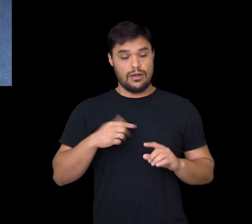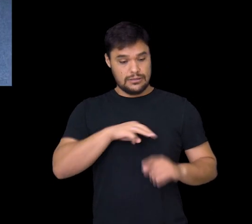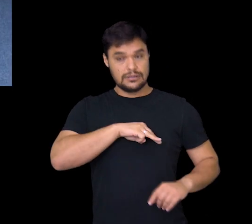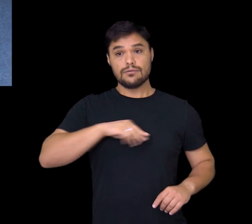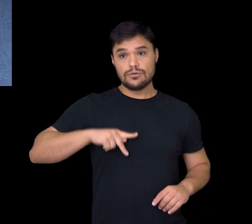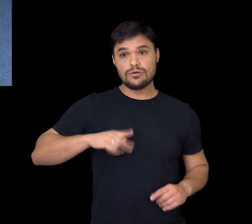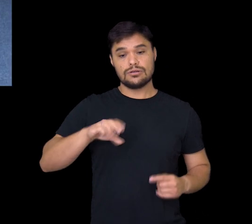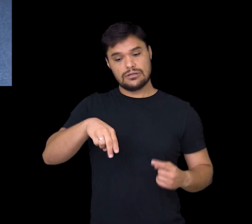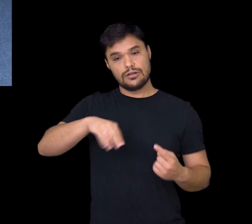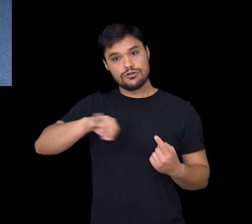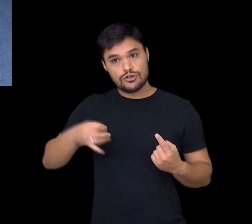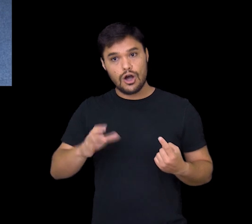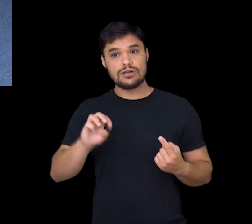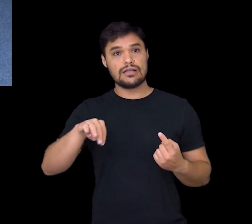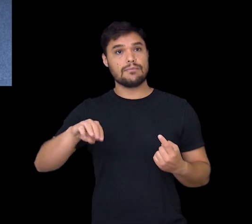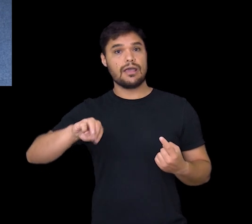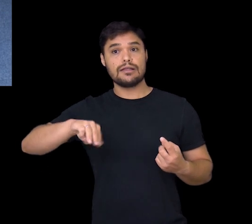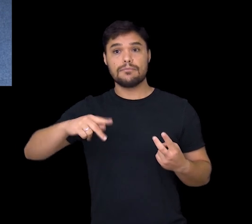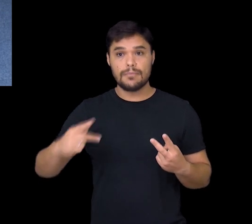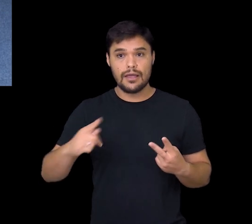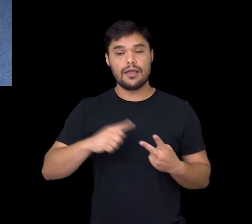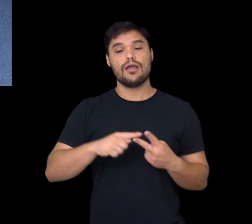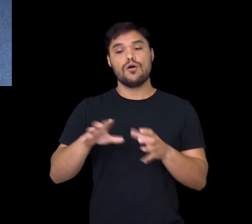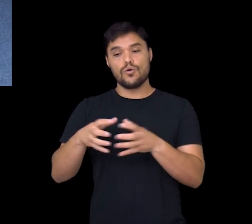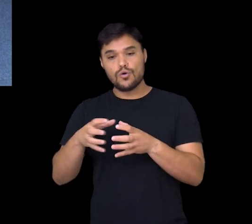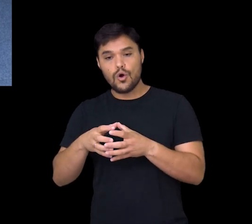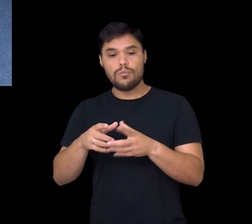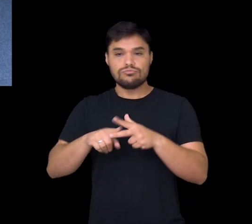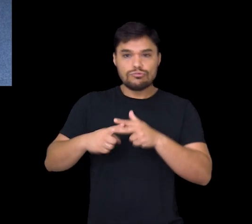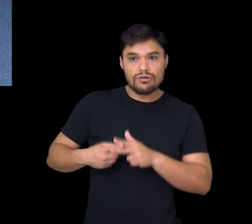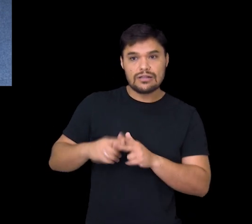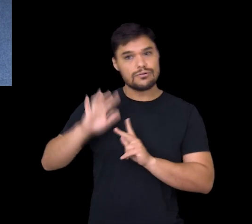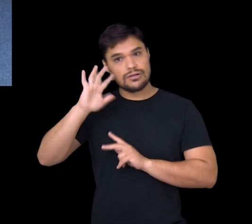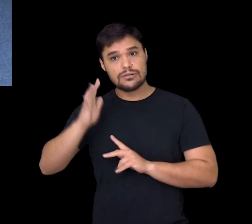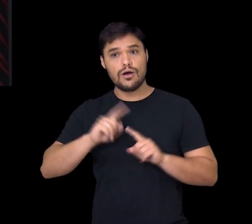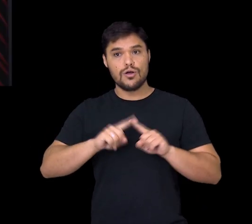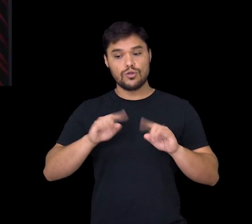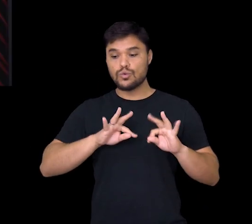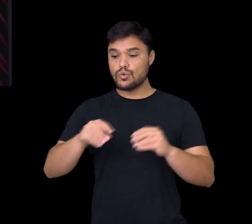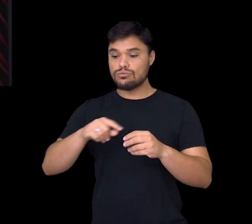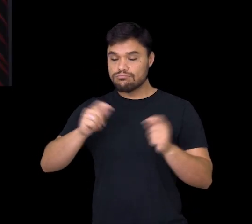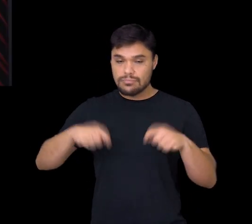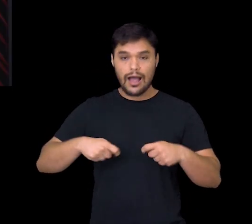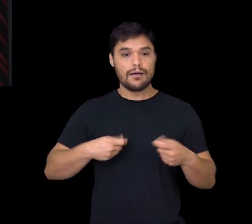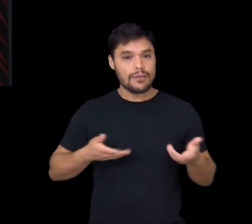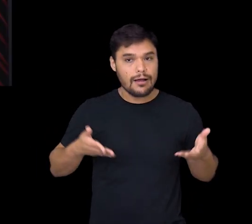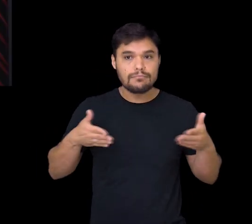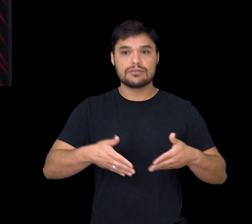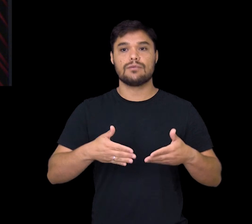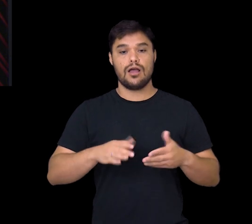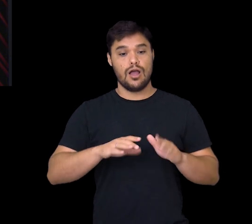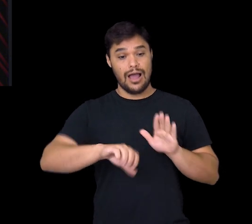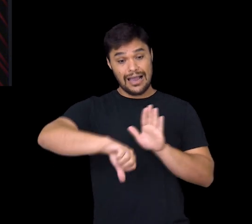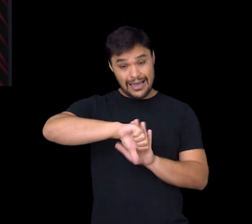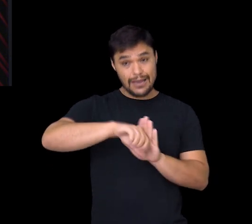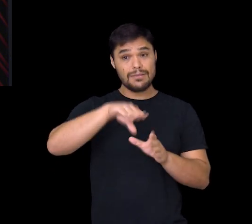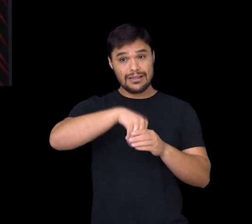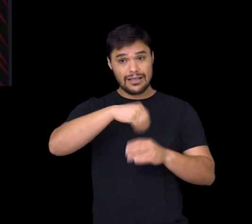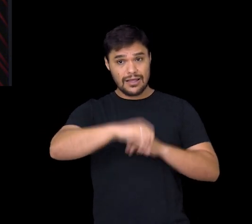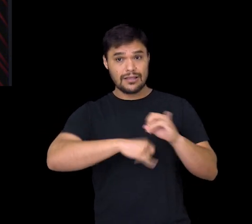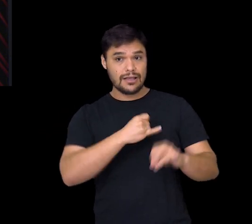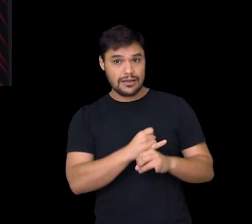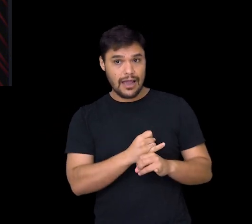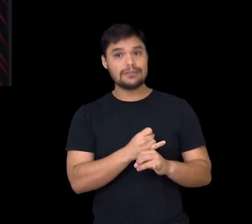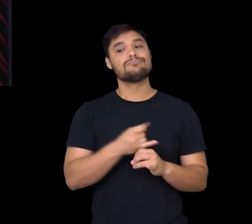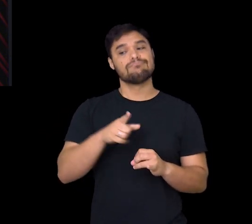hierarquia, mas é CNJ, CNNP, Câmara de Coordenação e Revisão, que tudo é acionado para atuar. O crime cibernético,